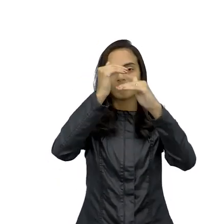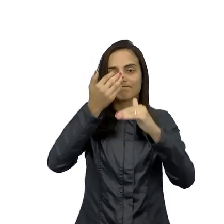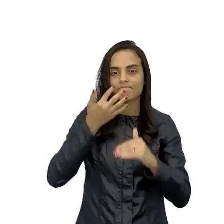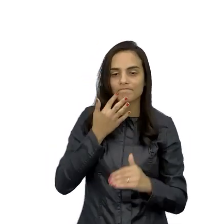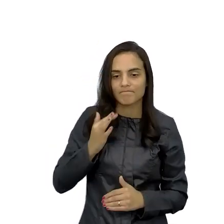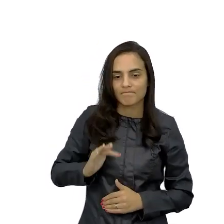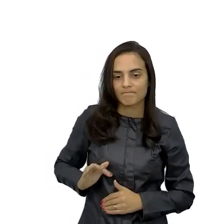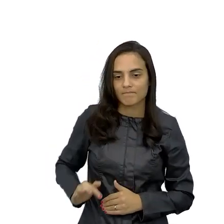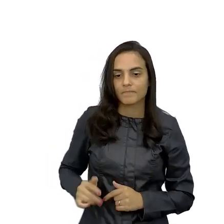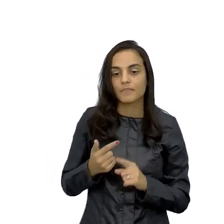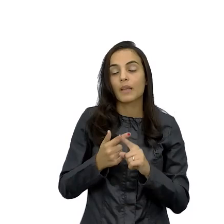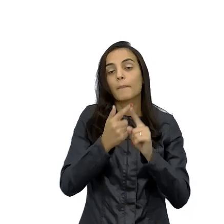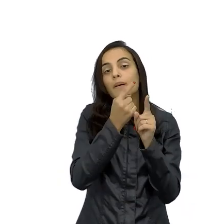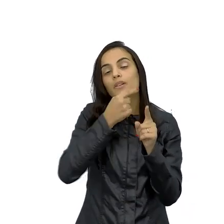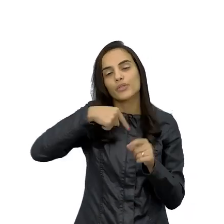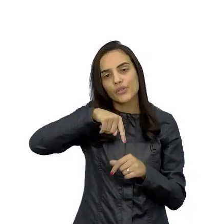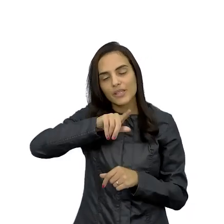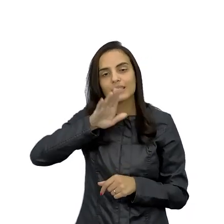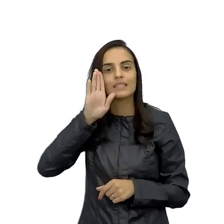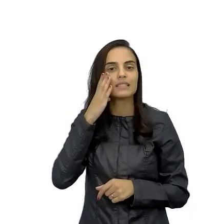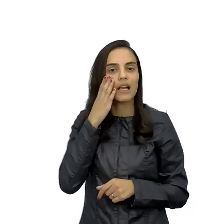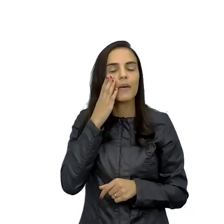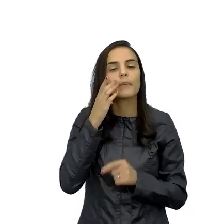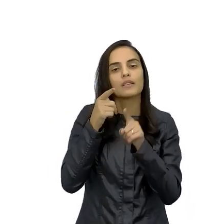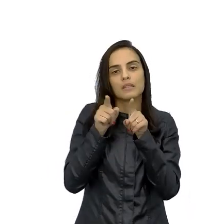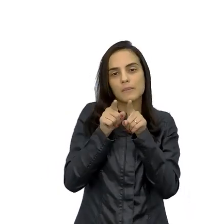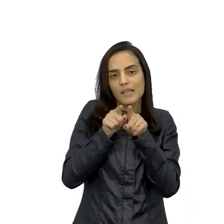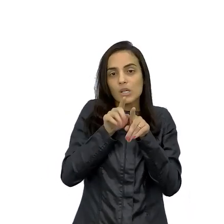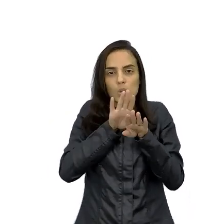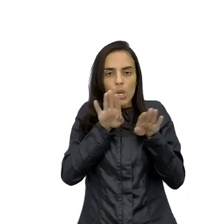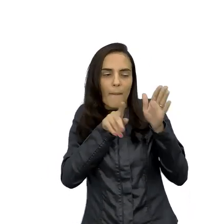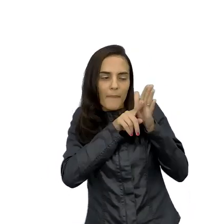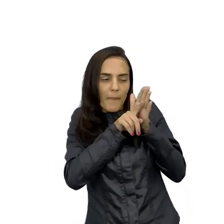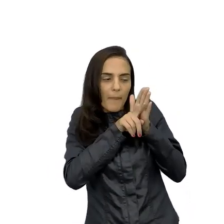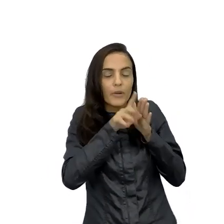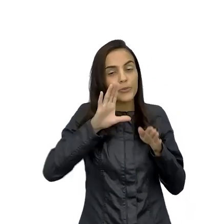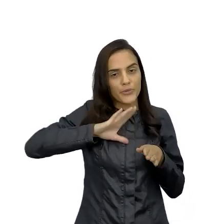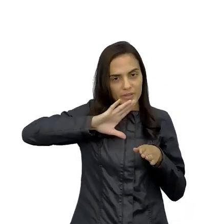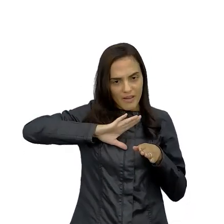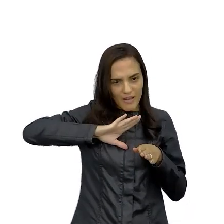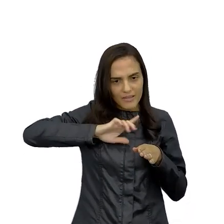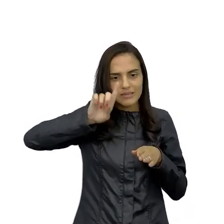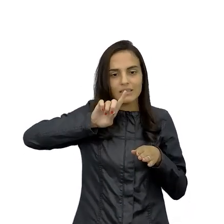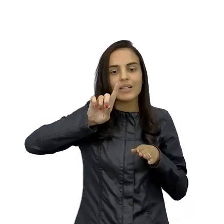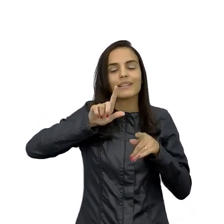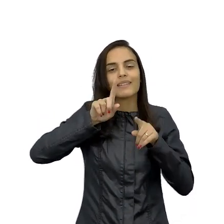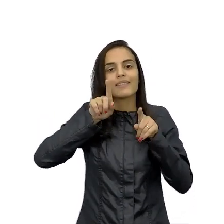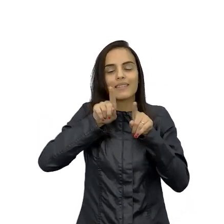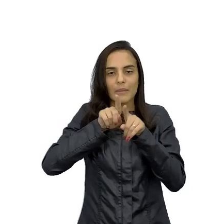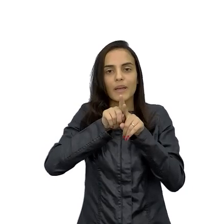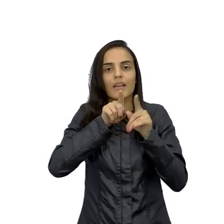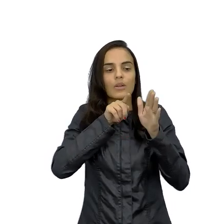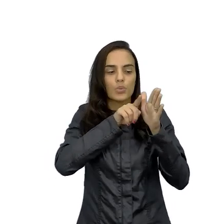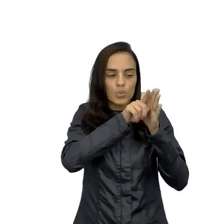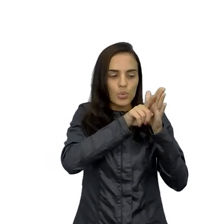crianças. Mas a gente sabe também que não tem só a sondagem de língua portuguesa, também tem a sondagem de matemática,